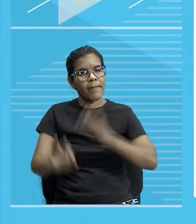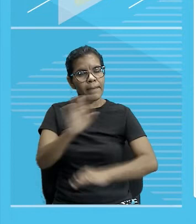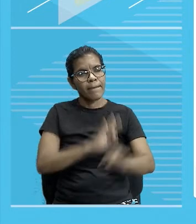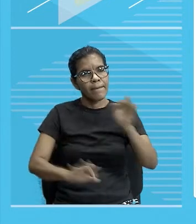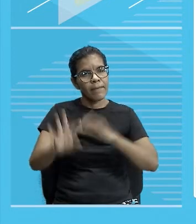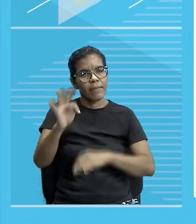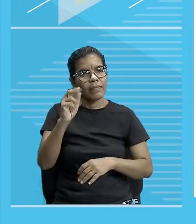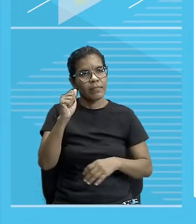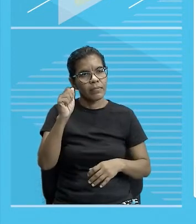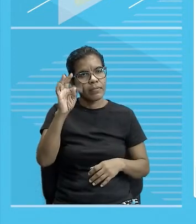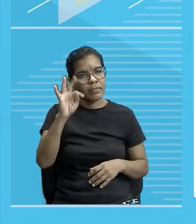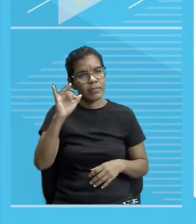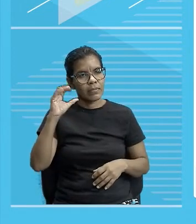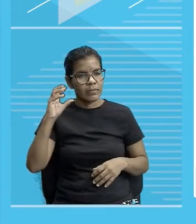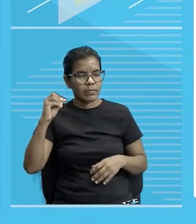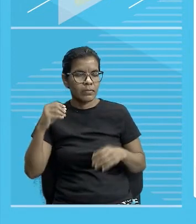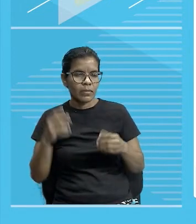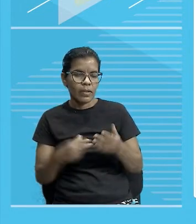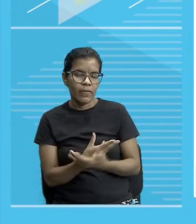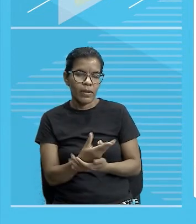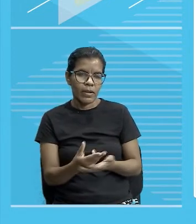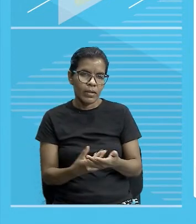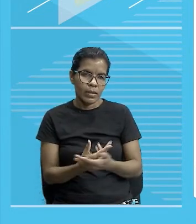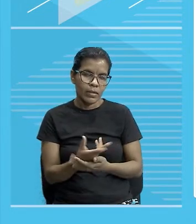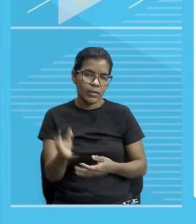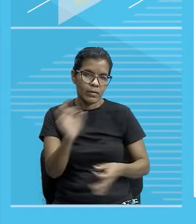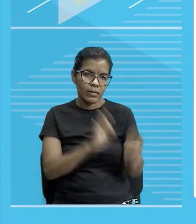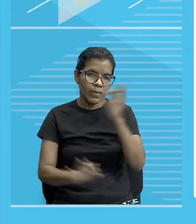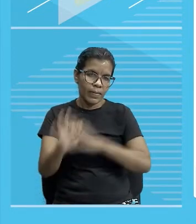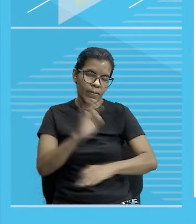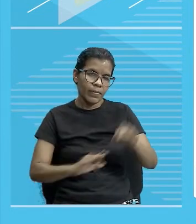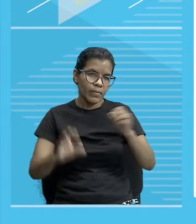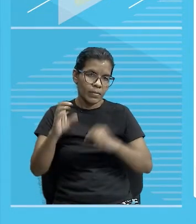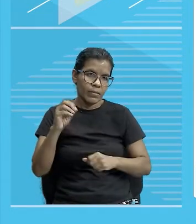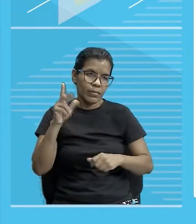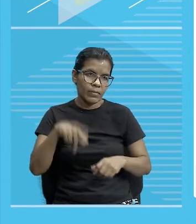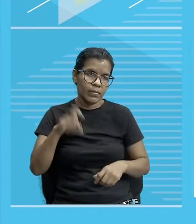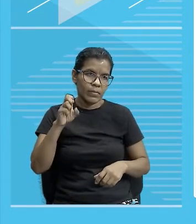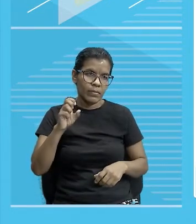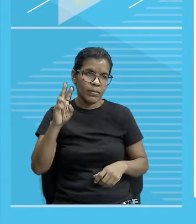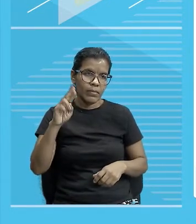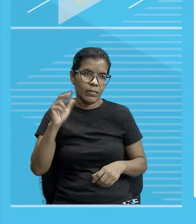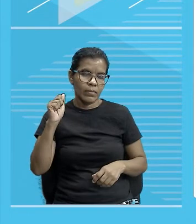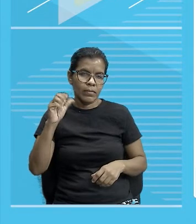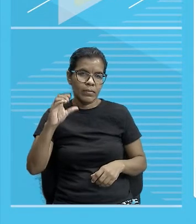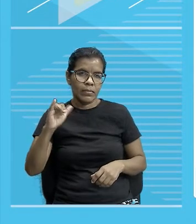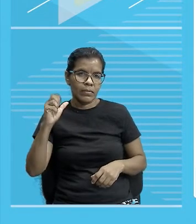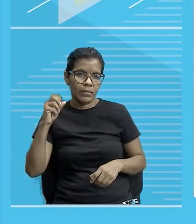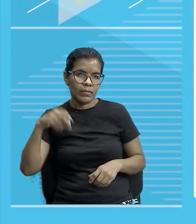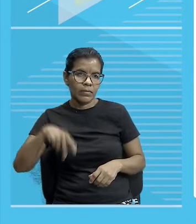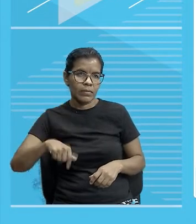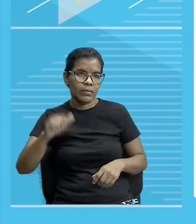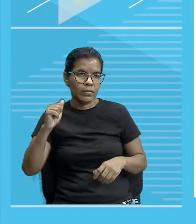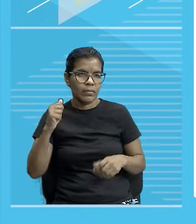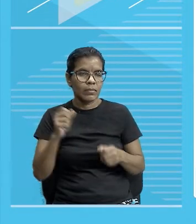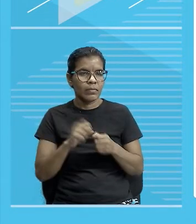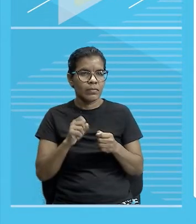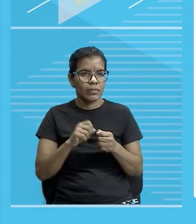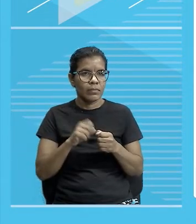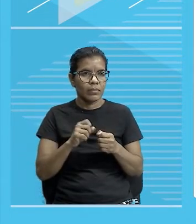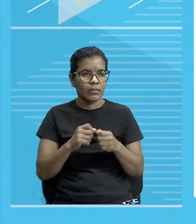planos operacionais que proliferem diversas áreas ou funções na empresa como produção finanças